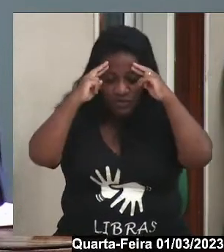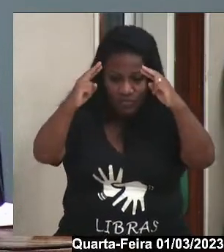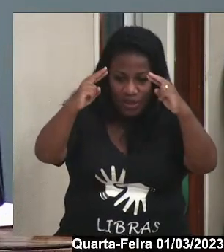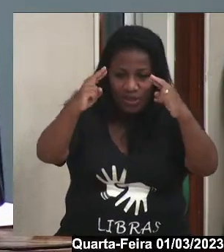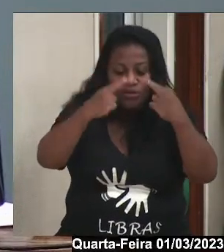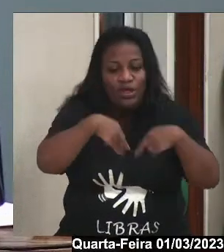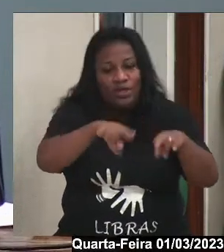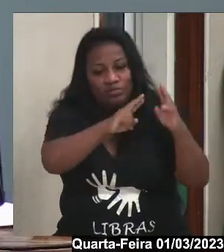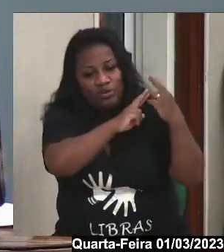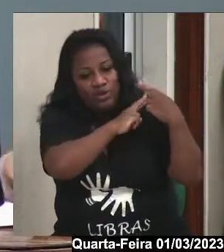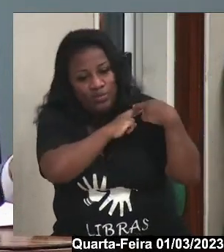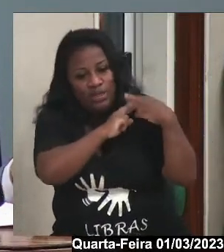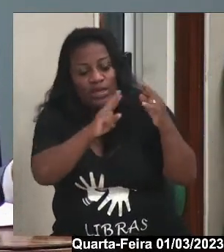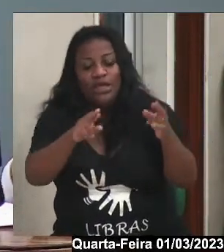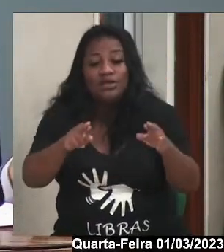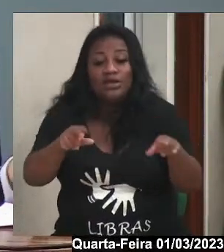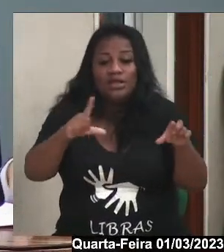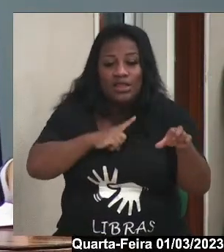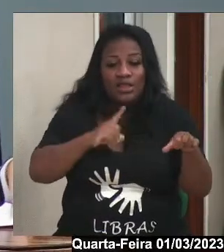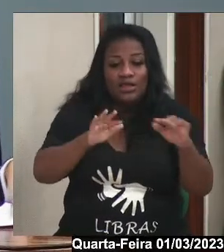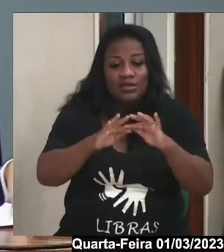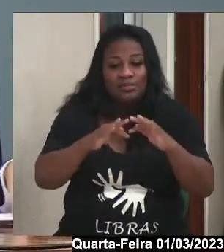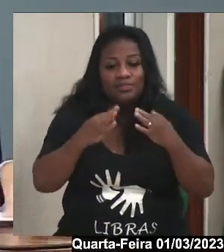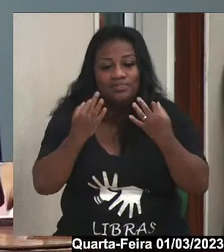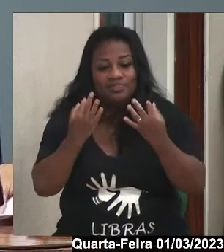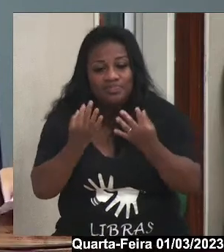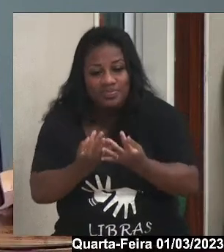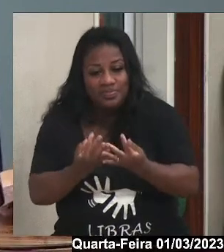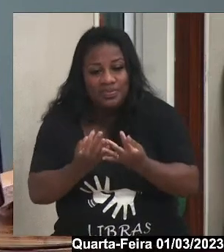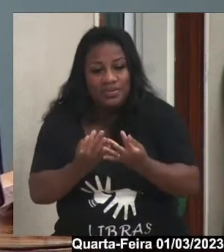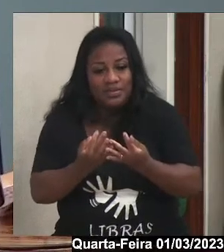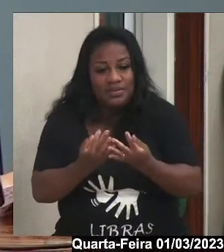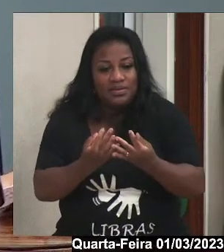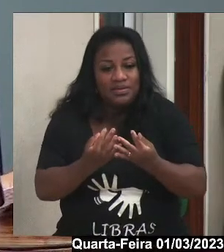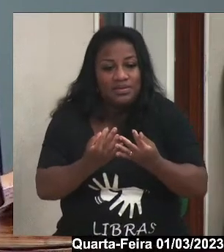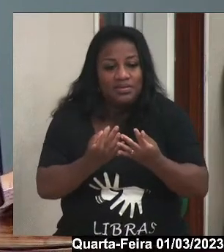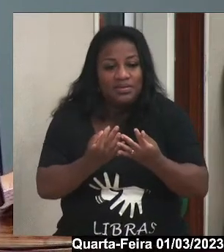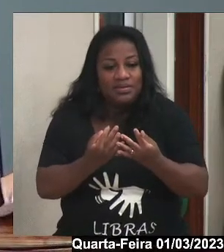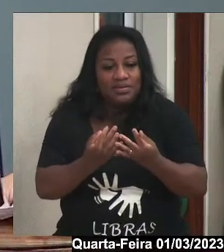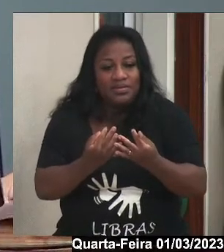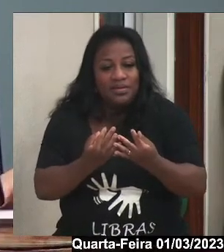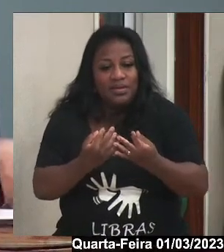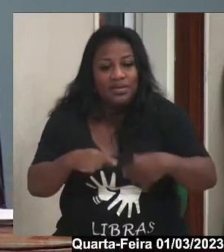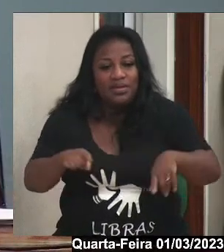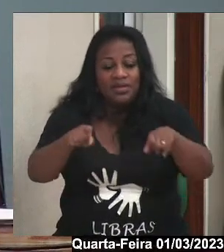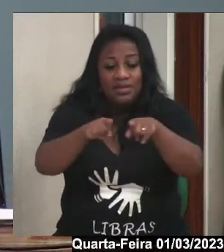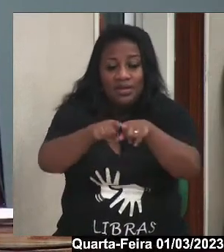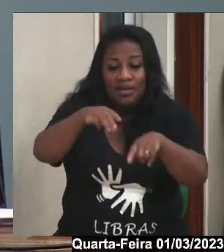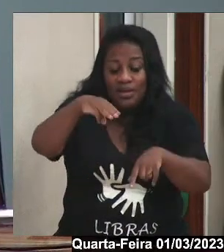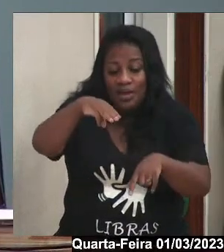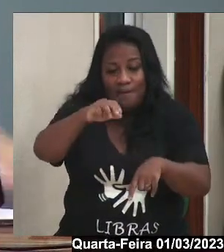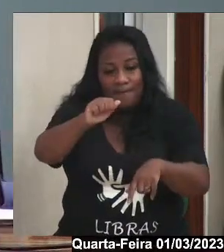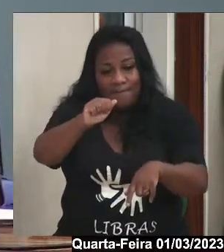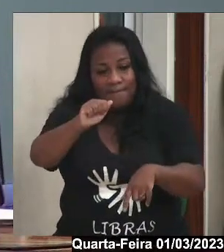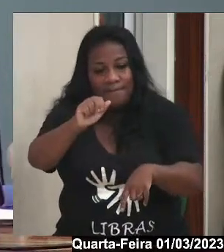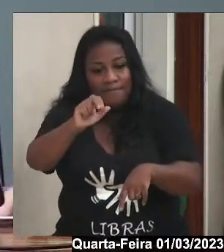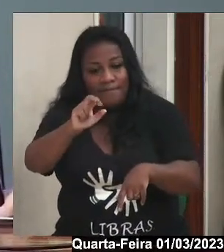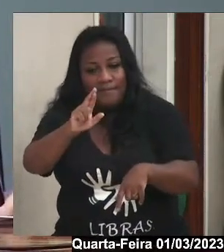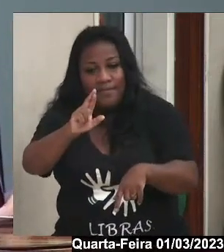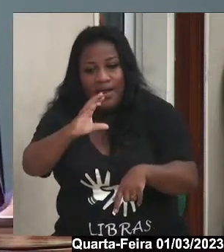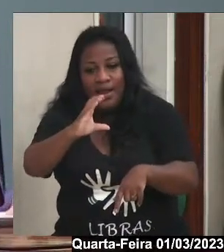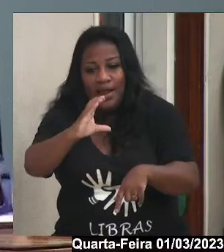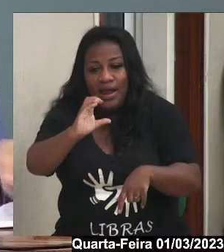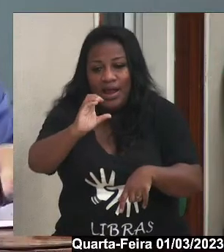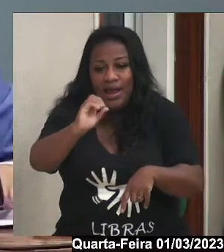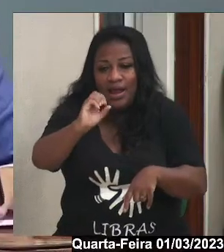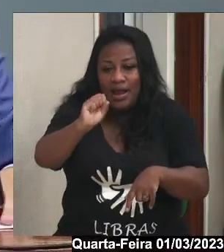crianças, famílias reunidas. Sejam muito bem-vindos aqui. E também cumprimentar o pastor Marlon Lopes, da Assembleia de Deus Mascarenhas. Bem-vindo,